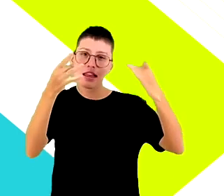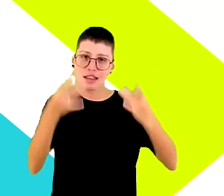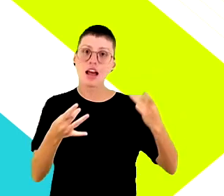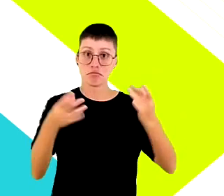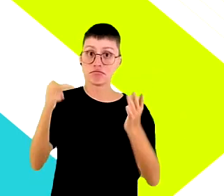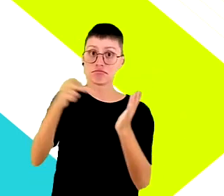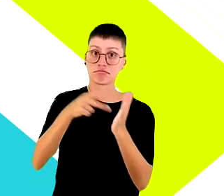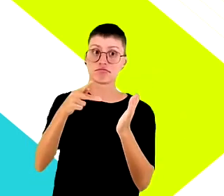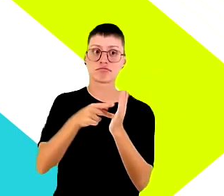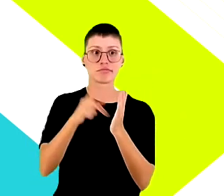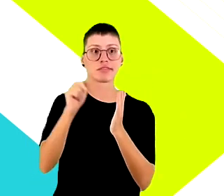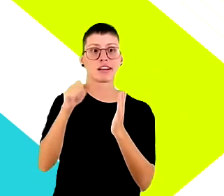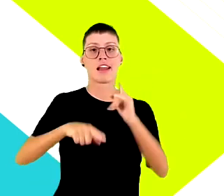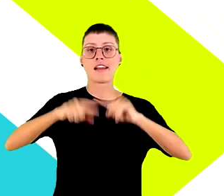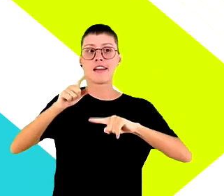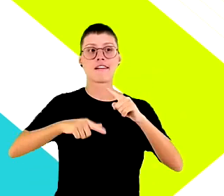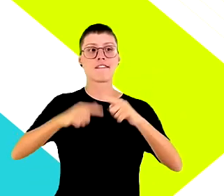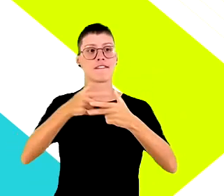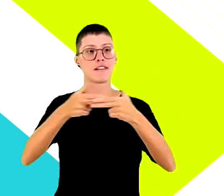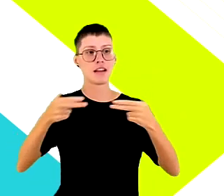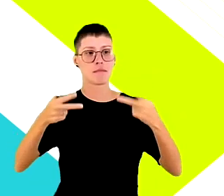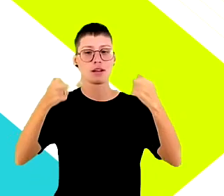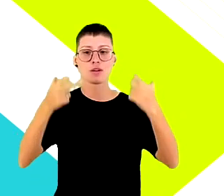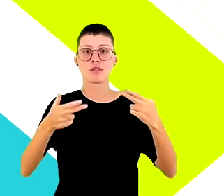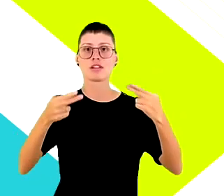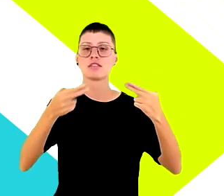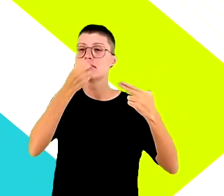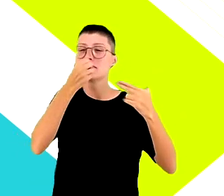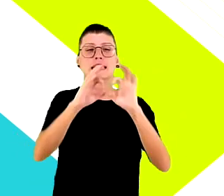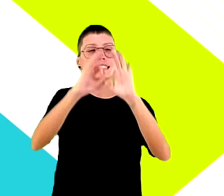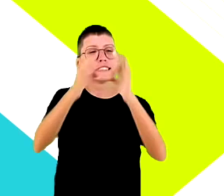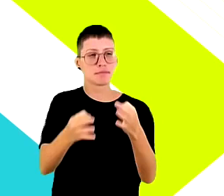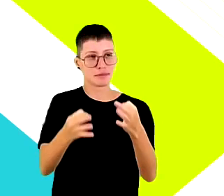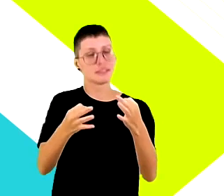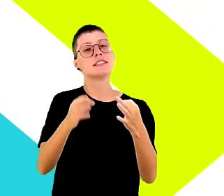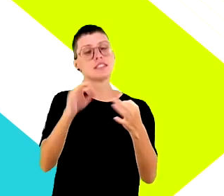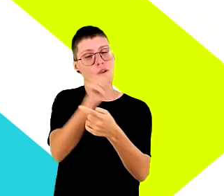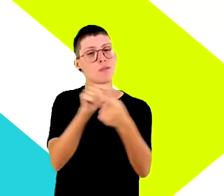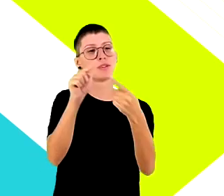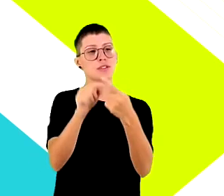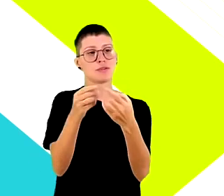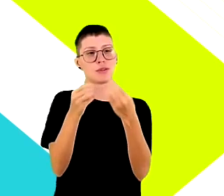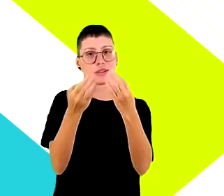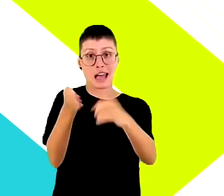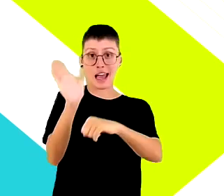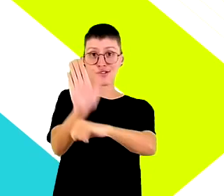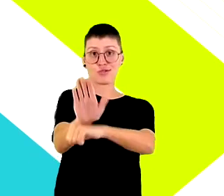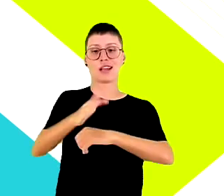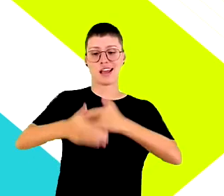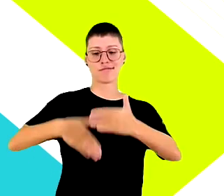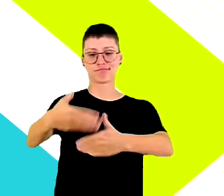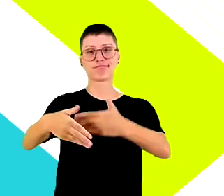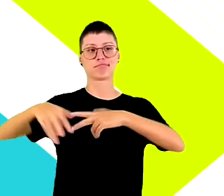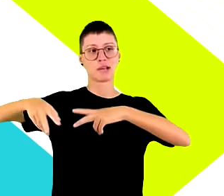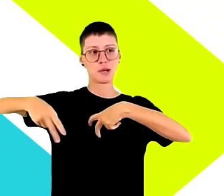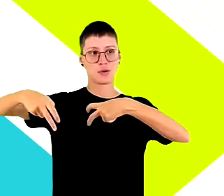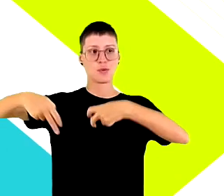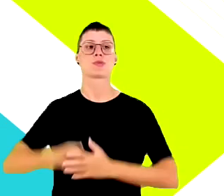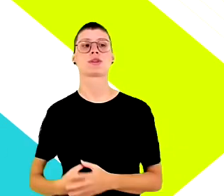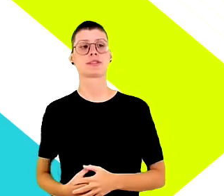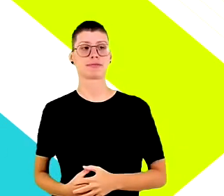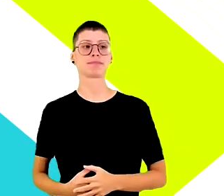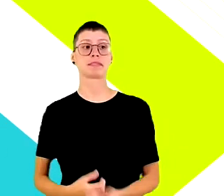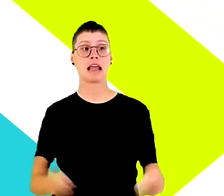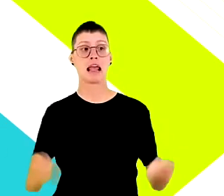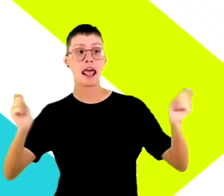uma ferramenta bastante simples e que veio para ajudar a agricultura. Então, com ela, é possível